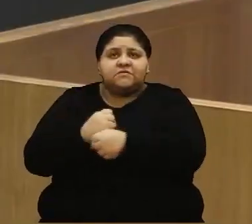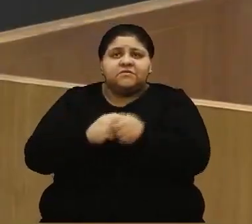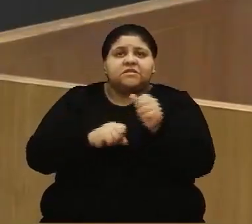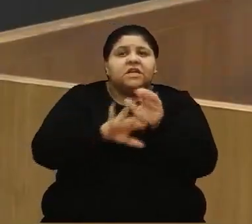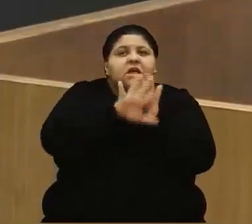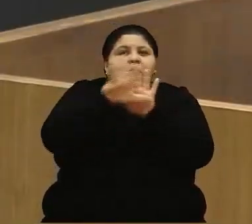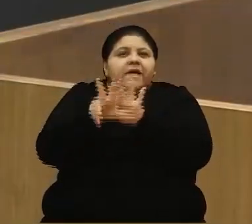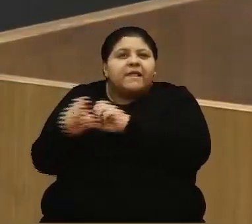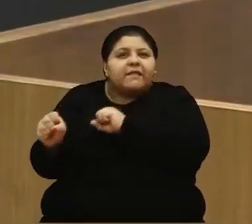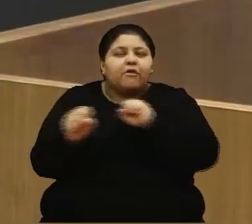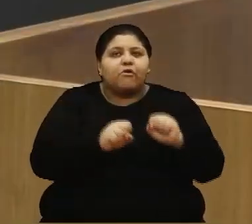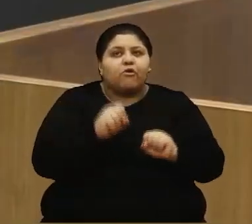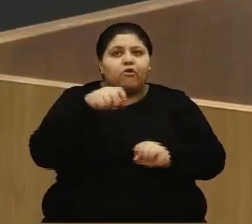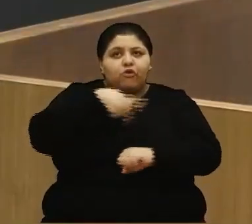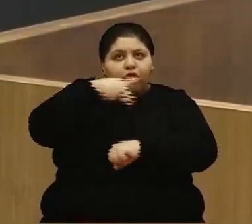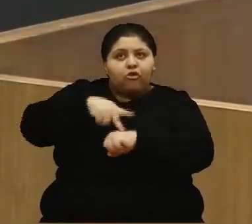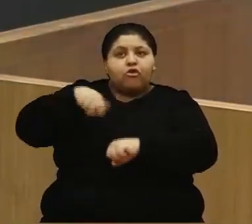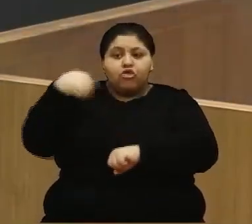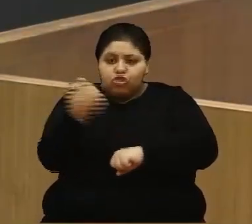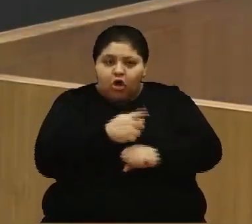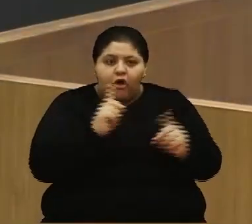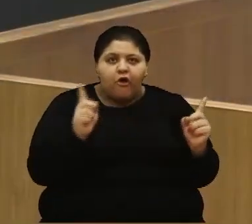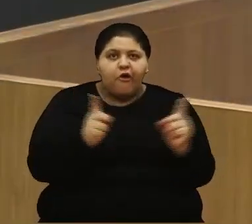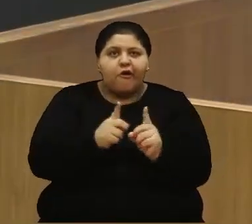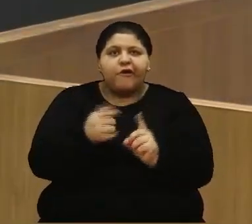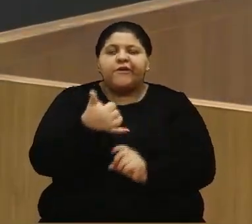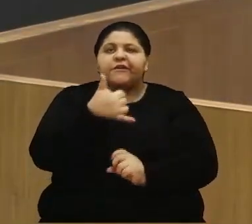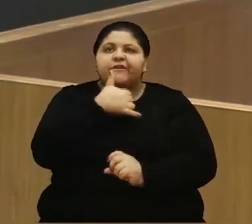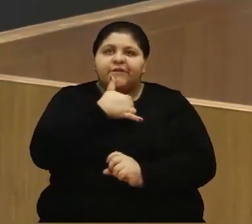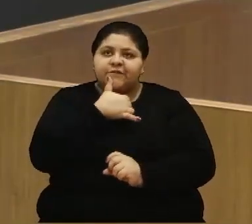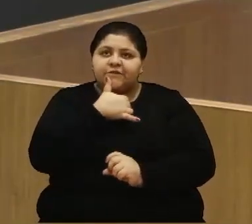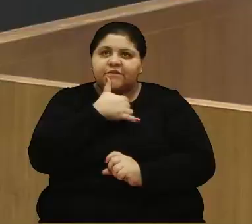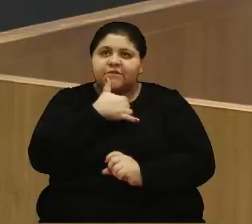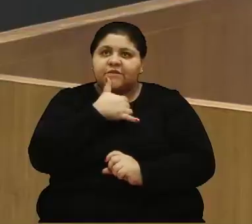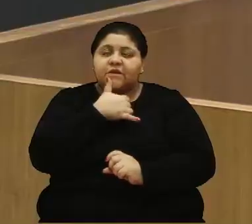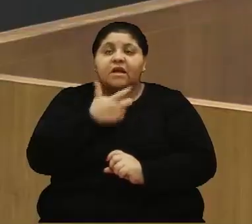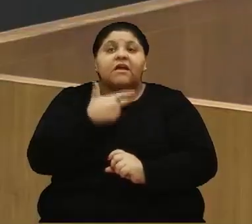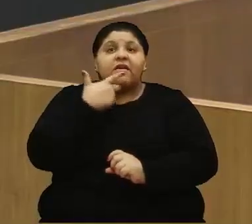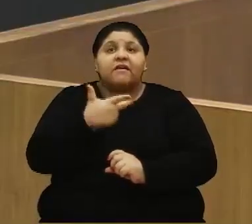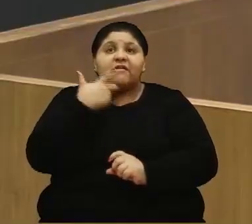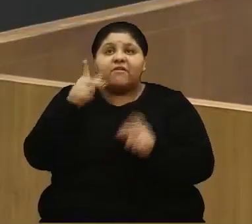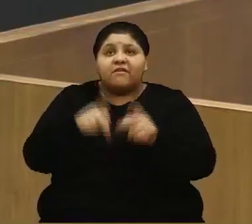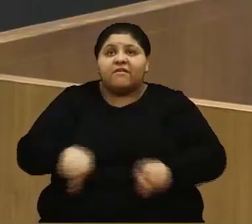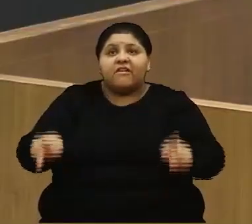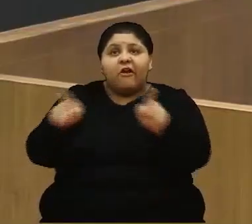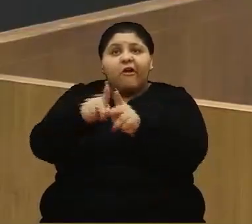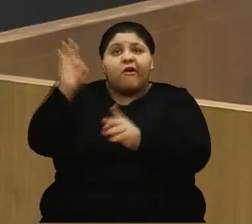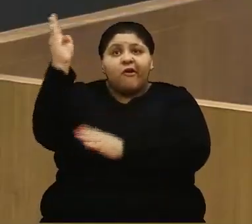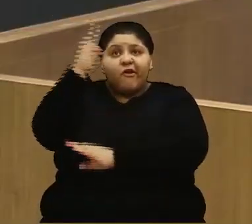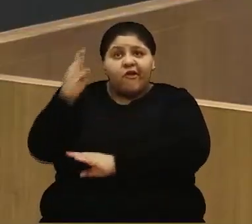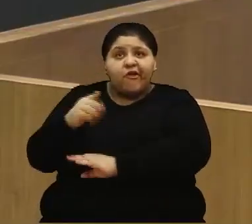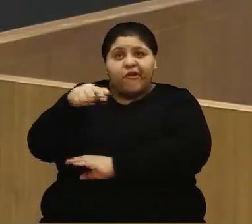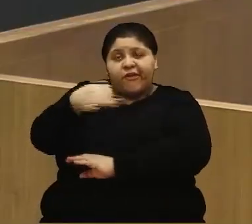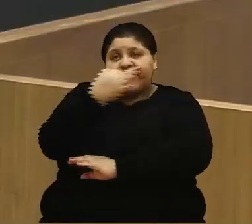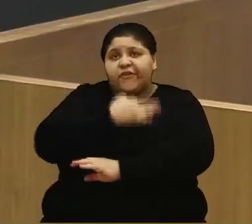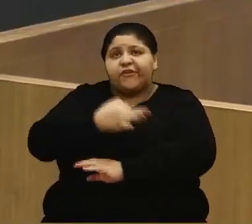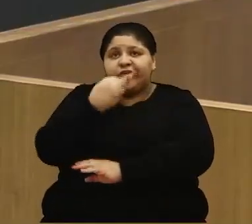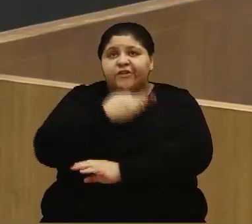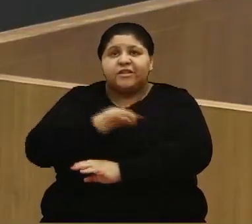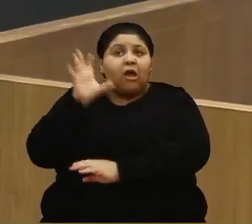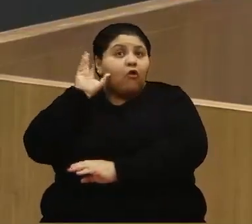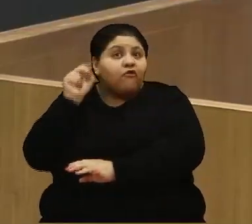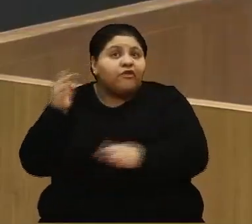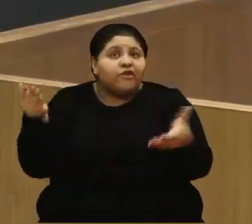nosso país e nós que ainda somos minoria, infelizmente, e aí eu me dirijo à população brasileira, à população caxiense que está nos ouvindo